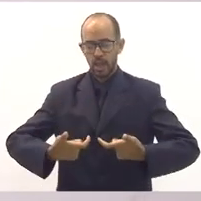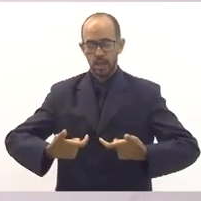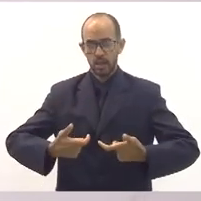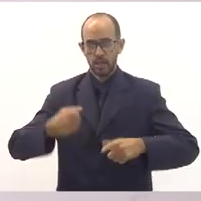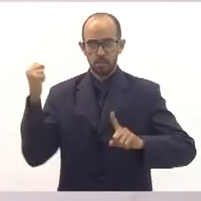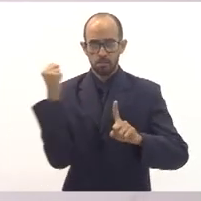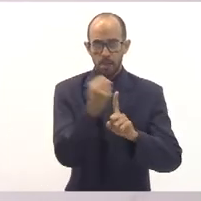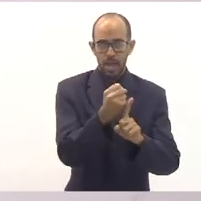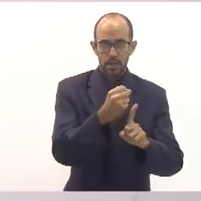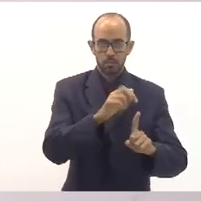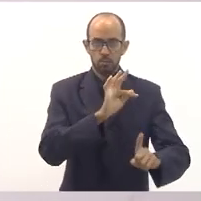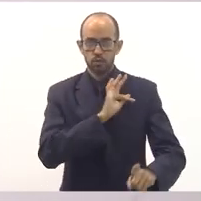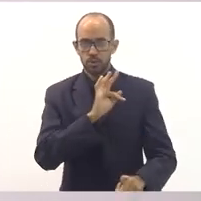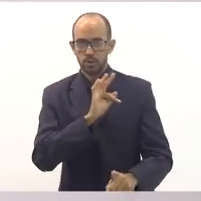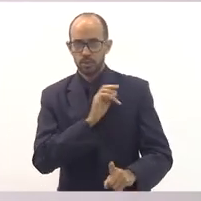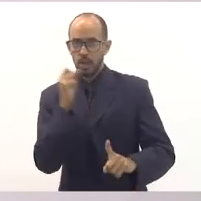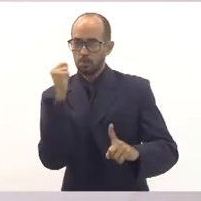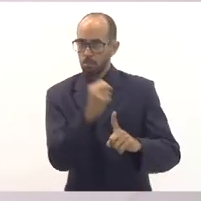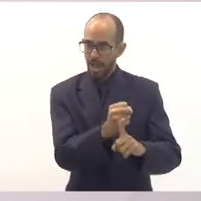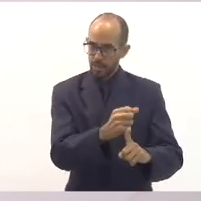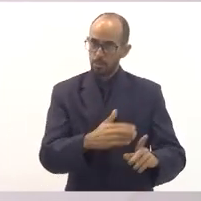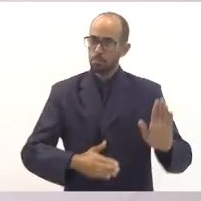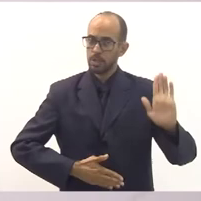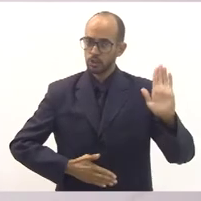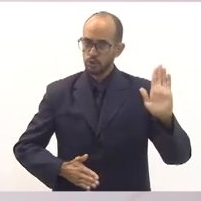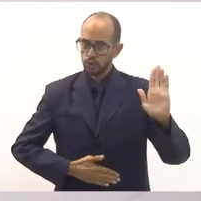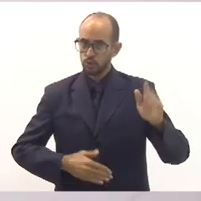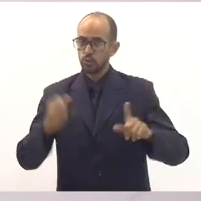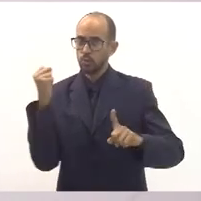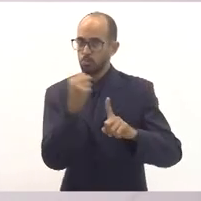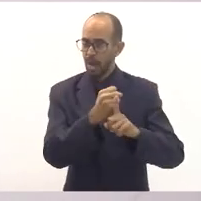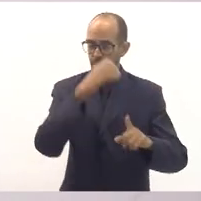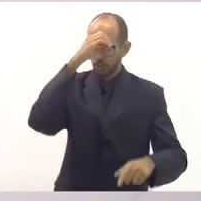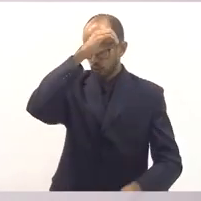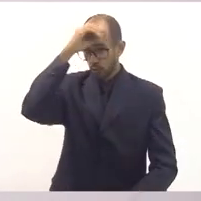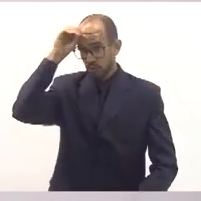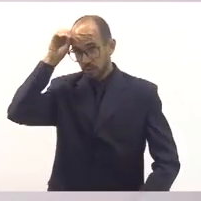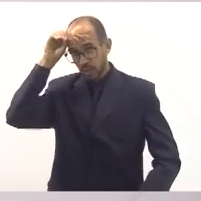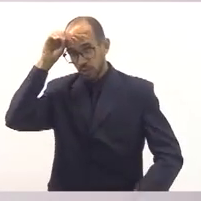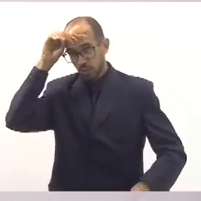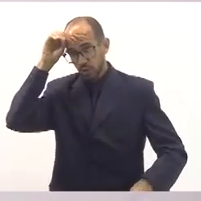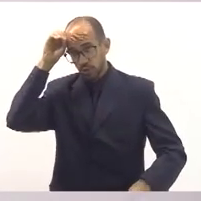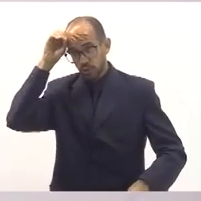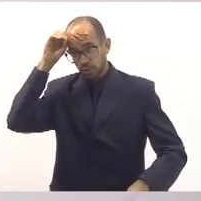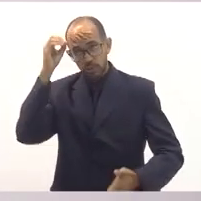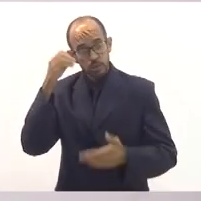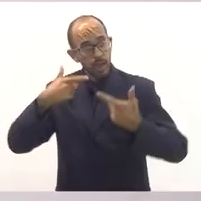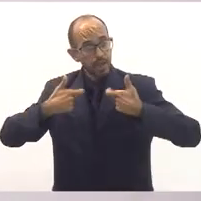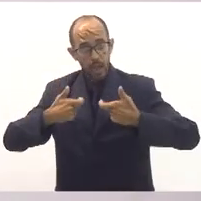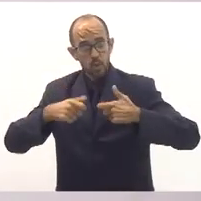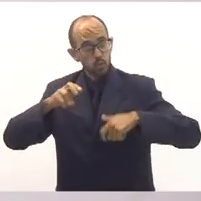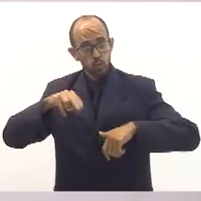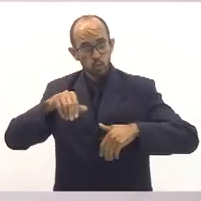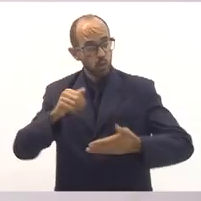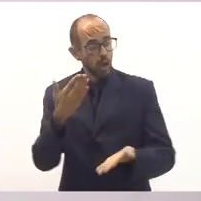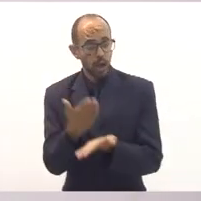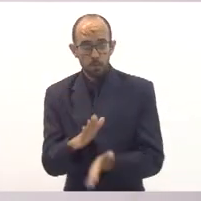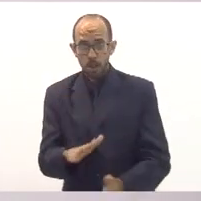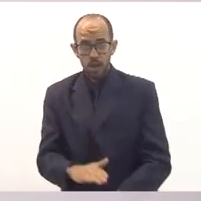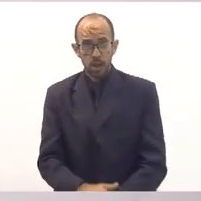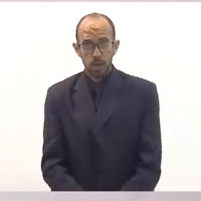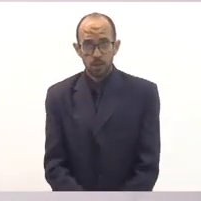policial mata bandido mata inocente o A Guerra Não Acaba e